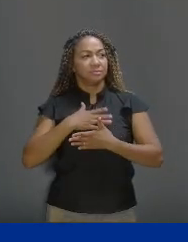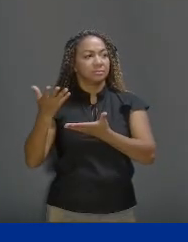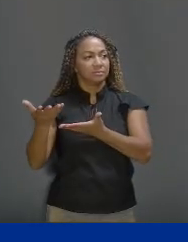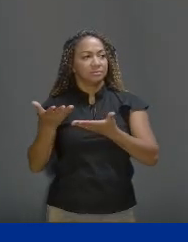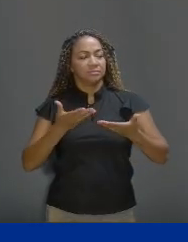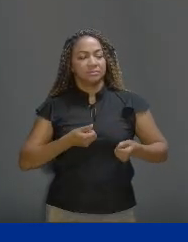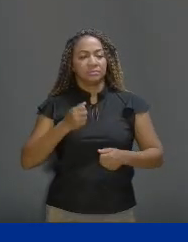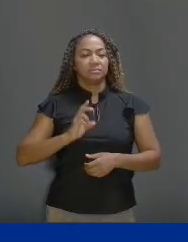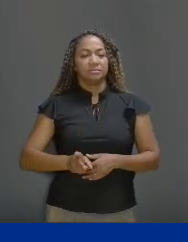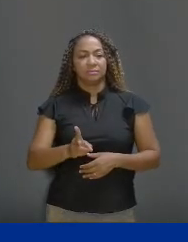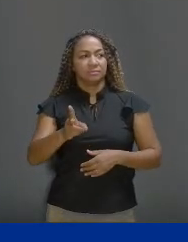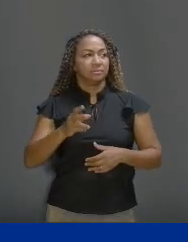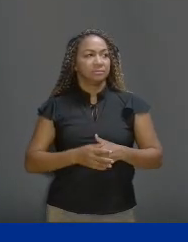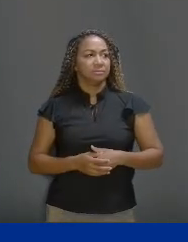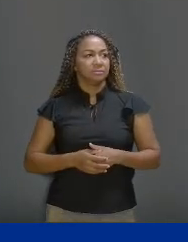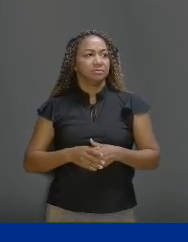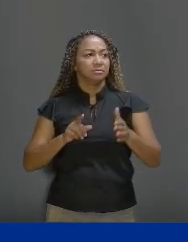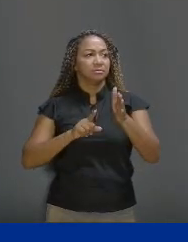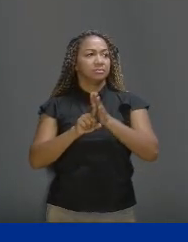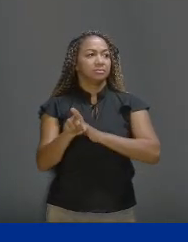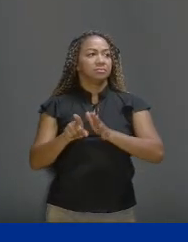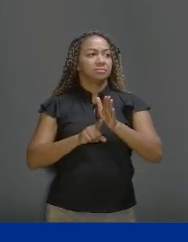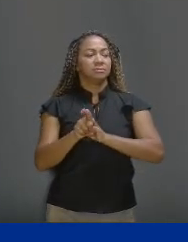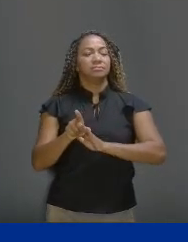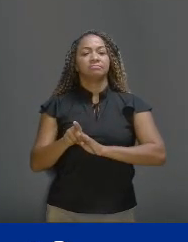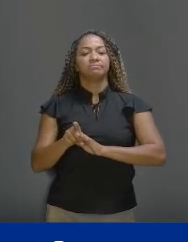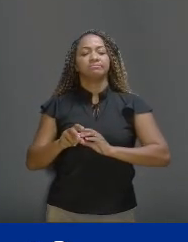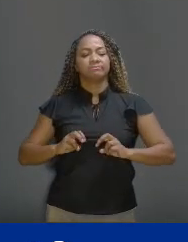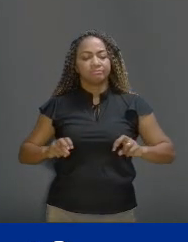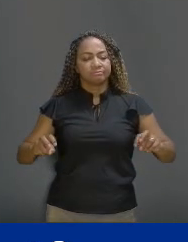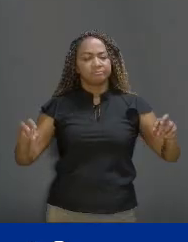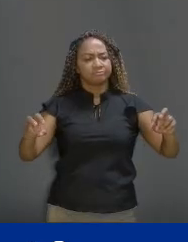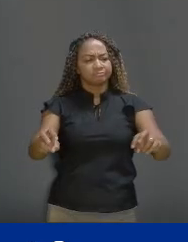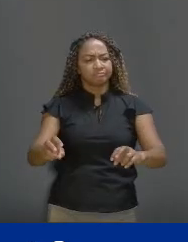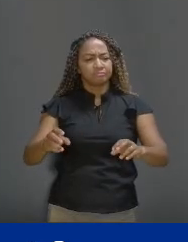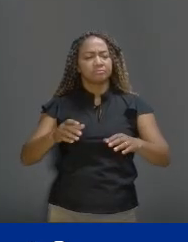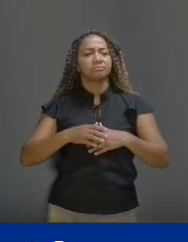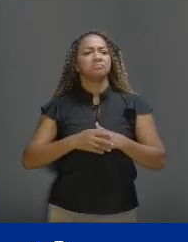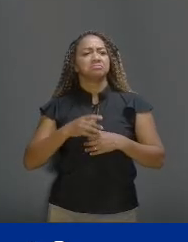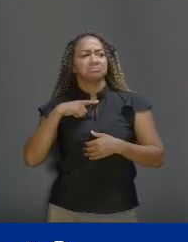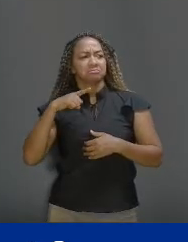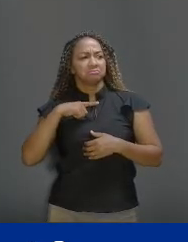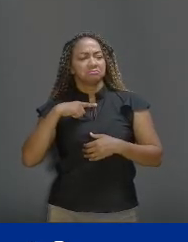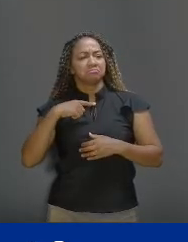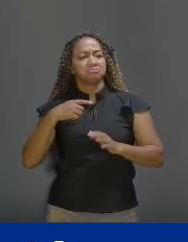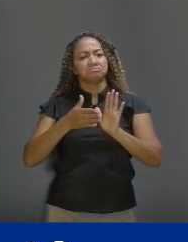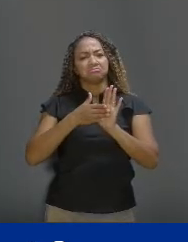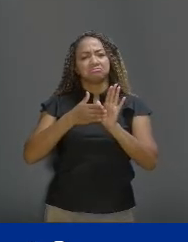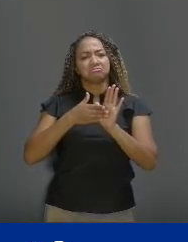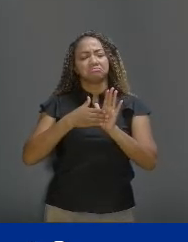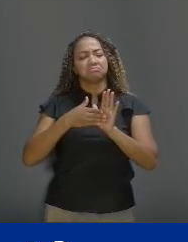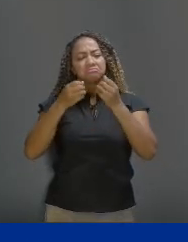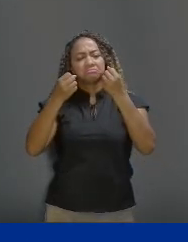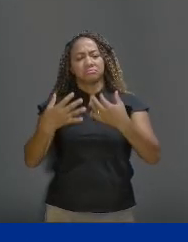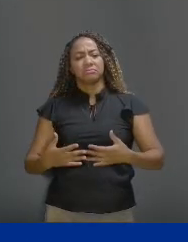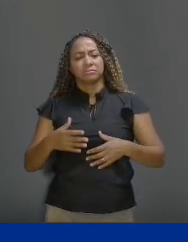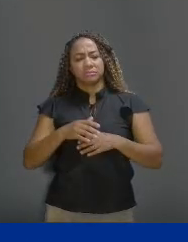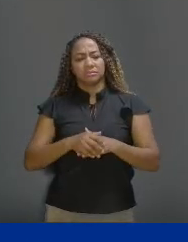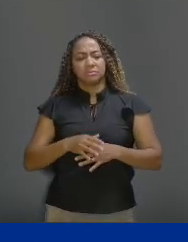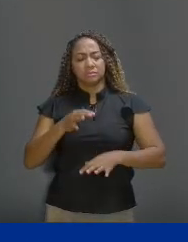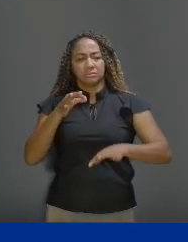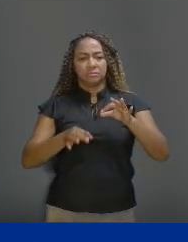dando prosseguimento, eu pergunto Permaneça aos na eminentes tela, pares se desembargador há Carmo Antônio. comunicação, proposição a fazer. Juiz